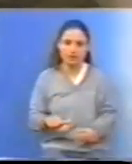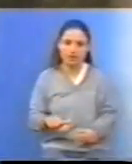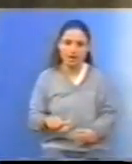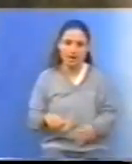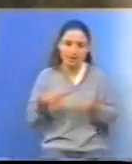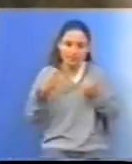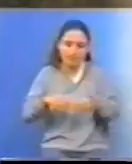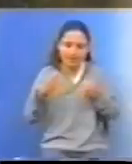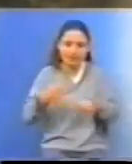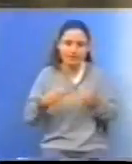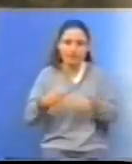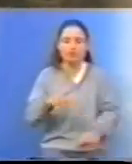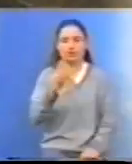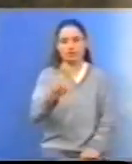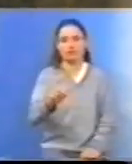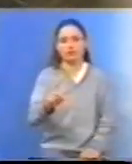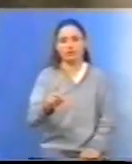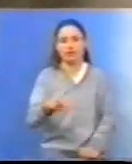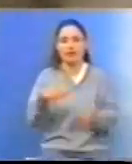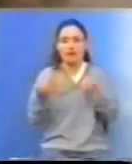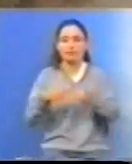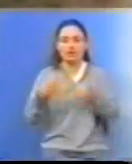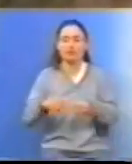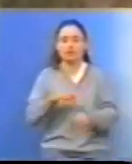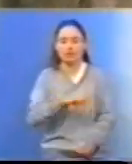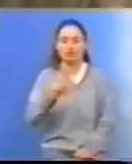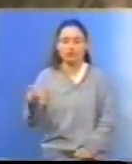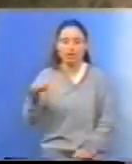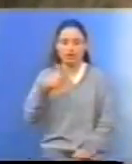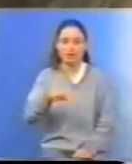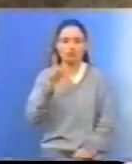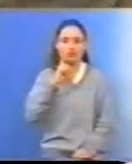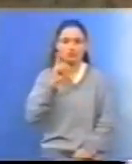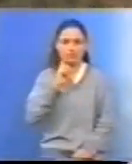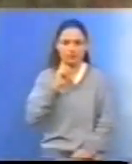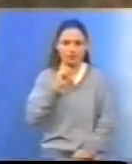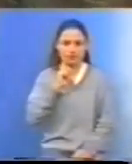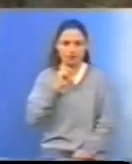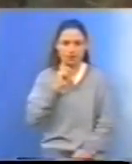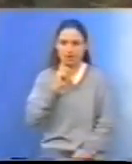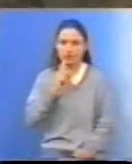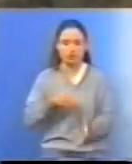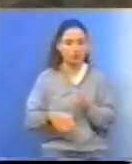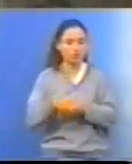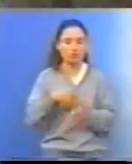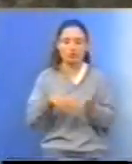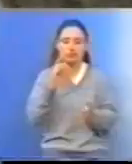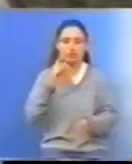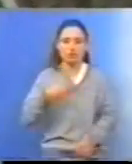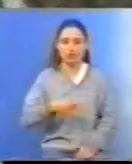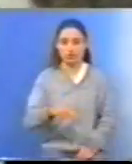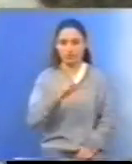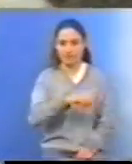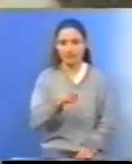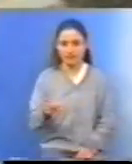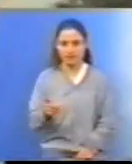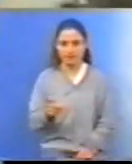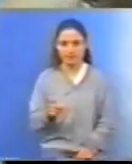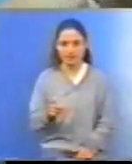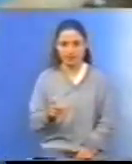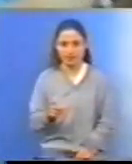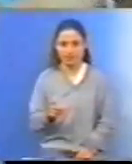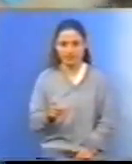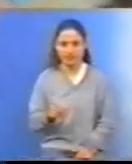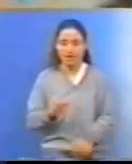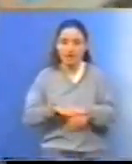Você precisa ir para lá, porque lá se fará a sua santidade, não é em outro lugar, não é lá.